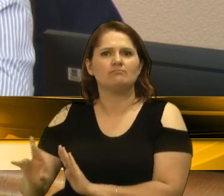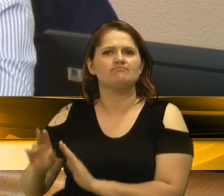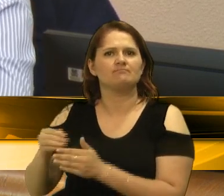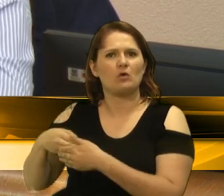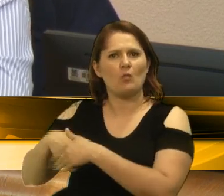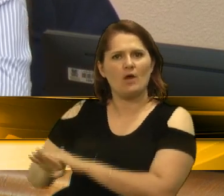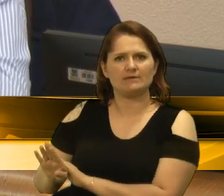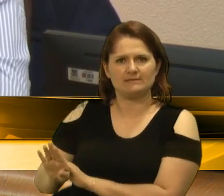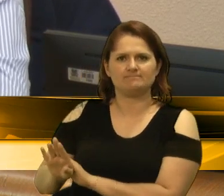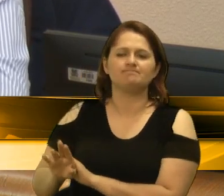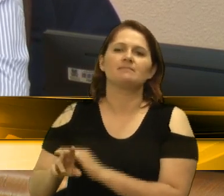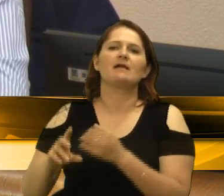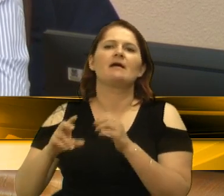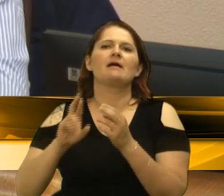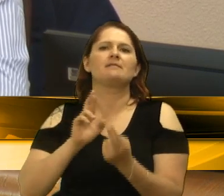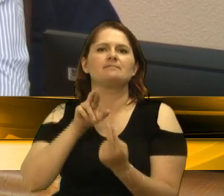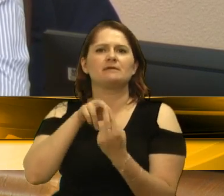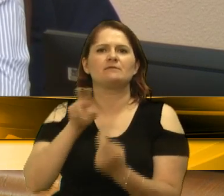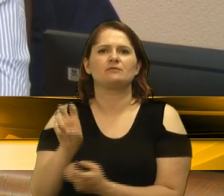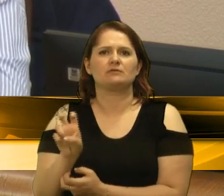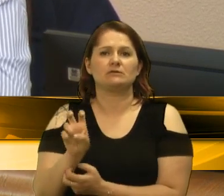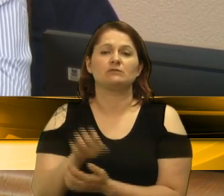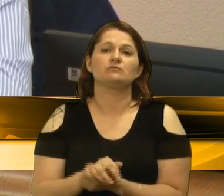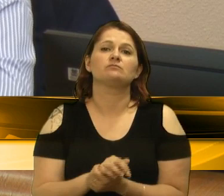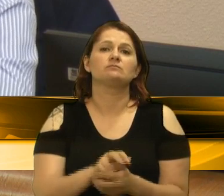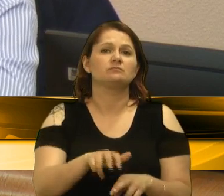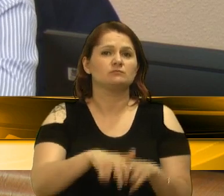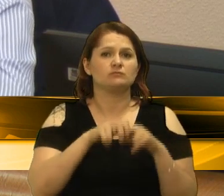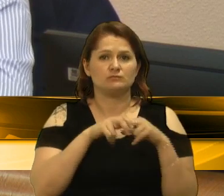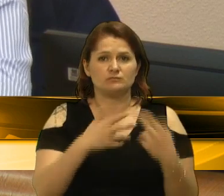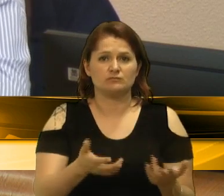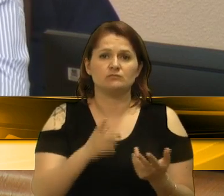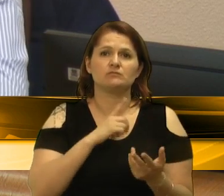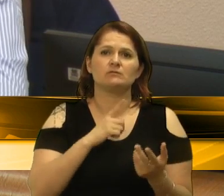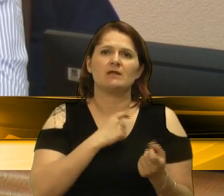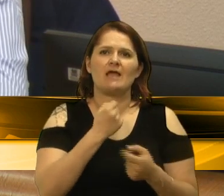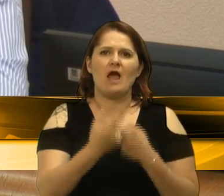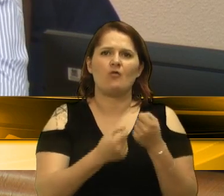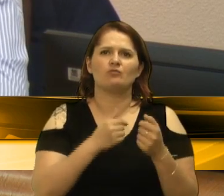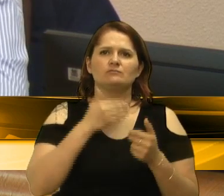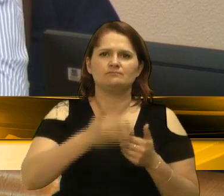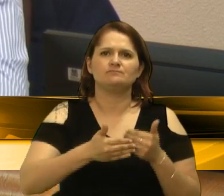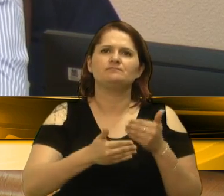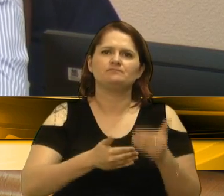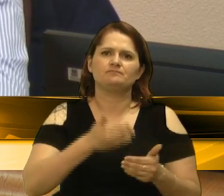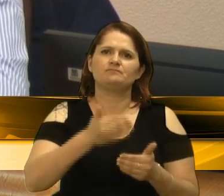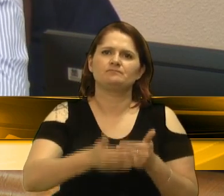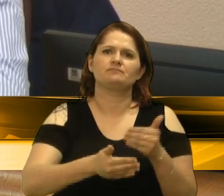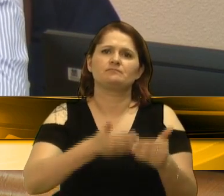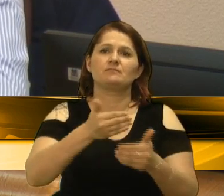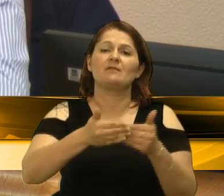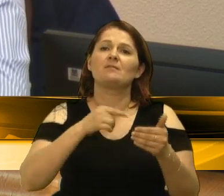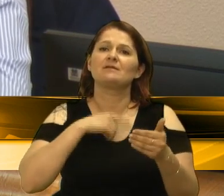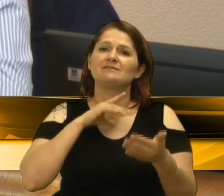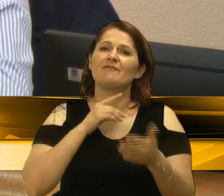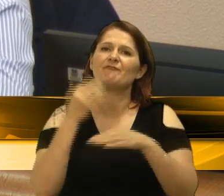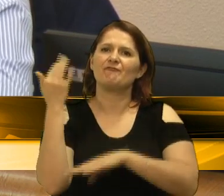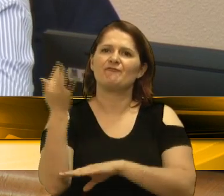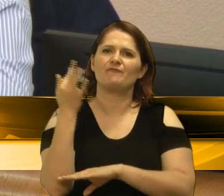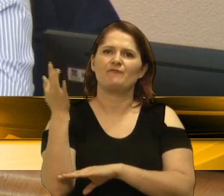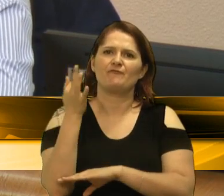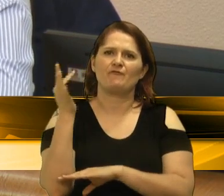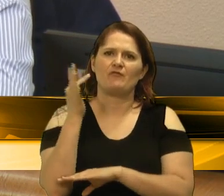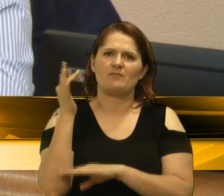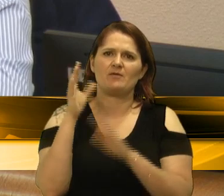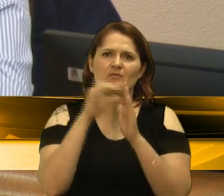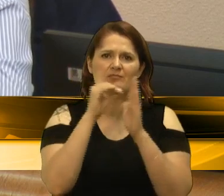Parágrafo 5º. Com efeito, não se perca de vista ainda que algumas etapas devem ser cumpridas para regular a edição de um decreto legislativo que